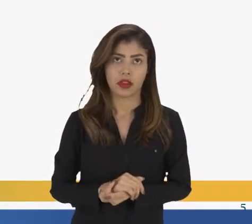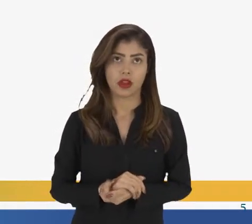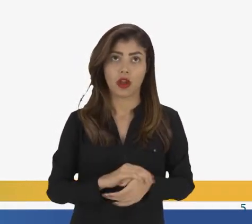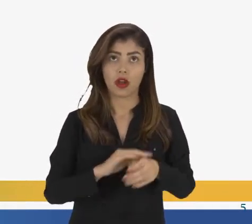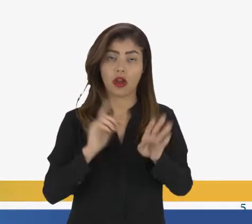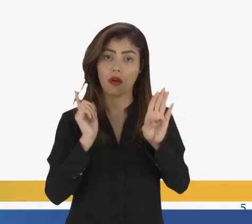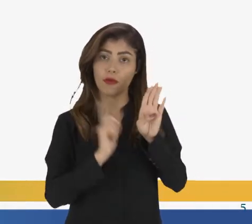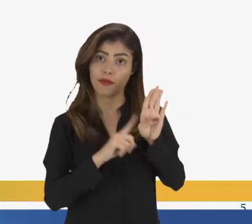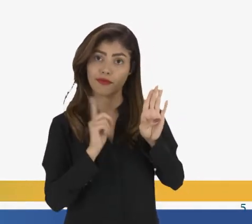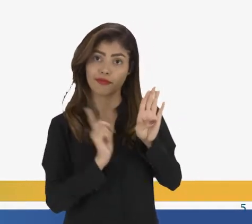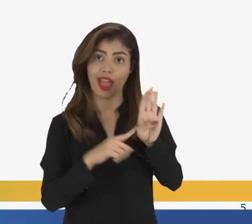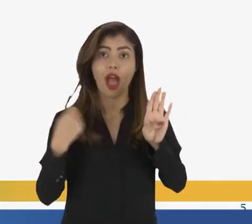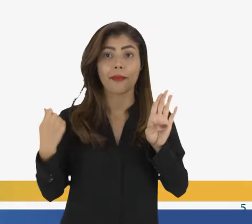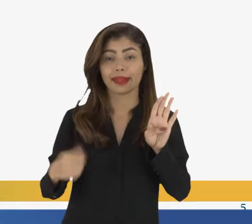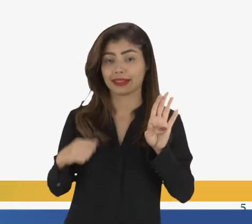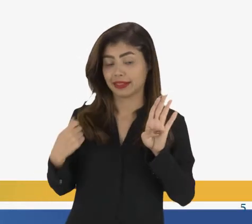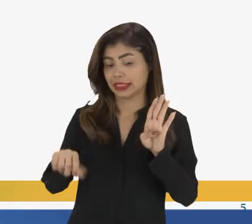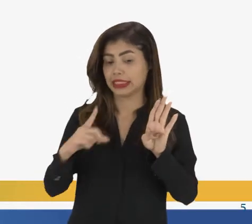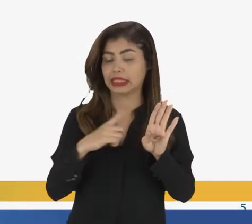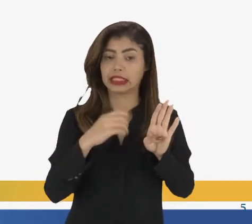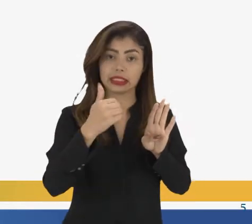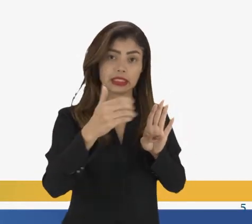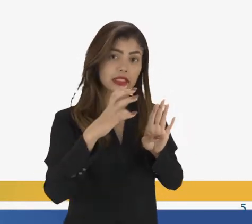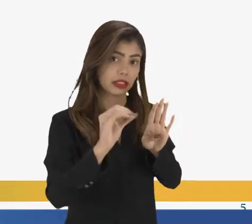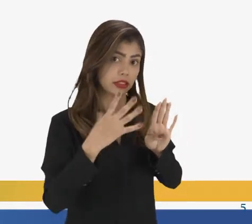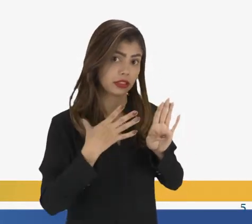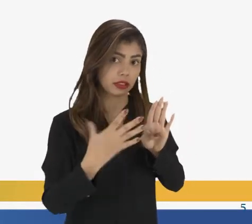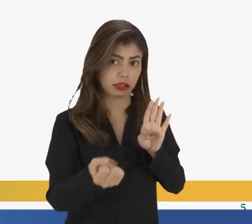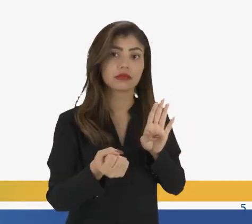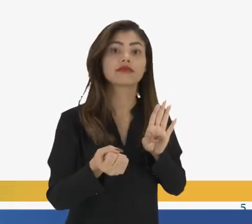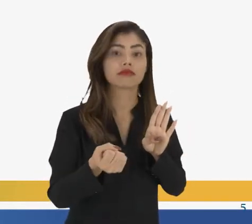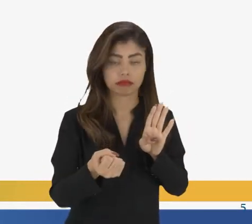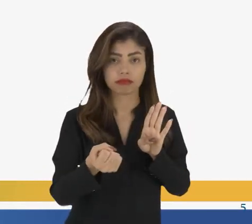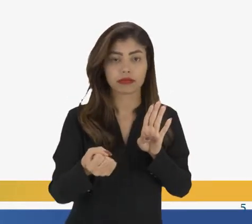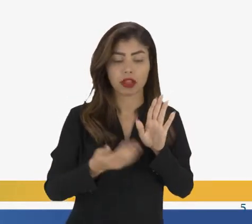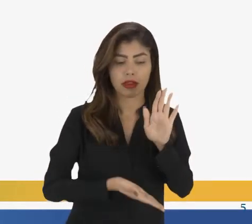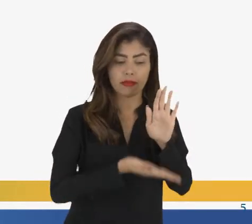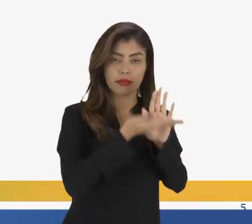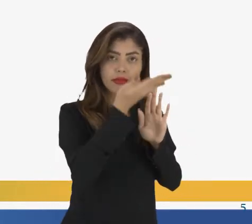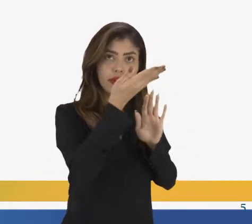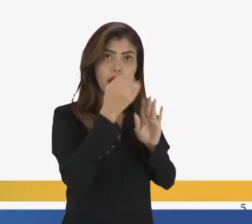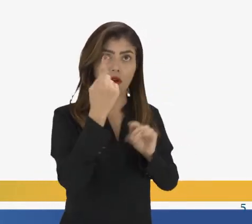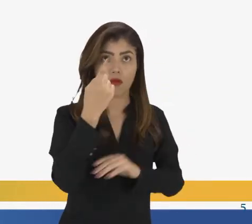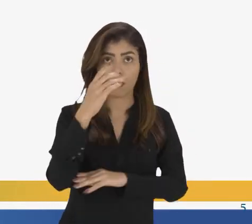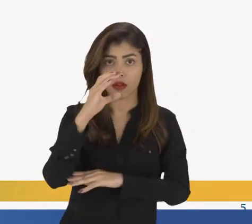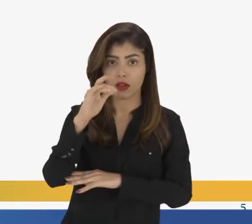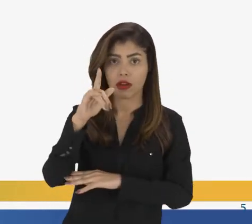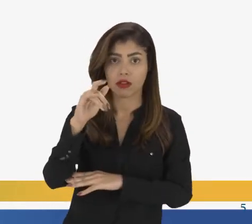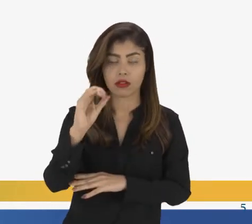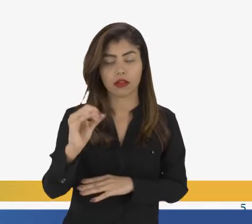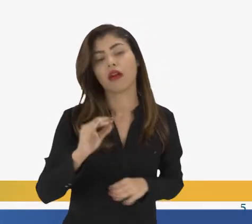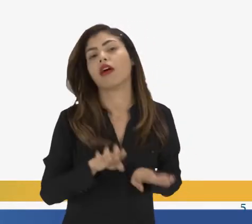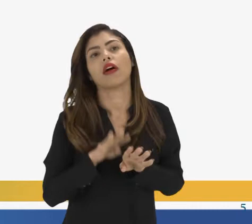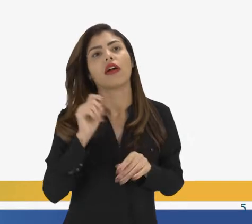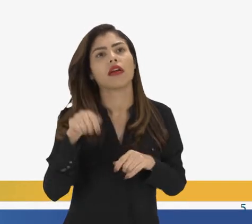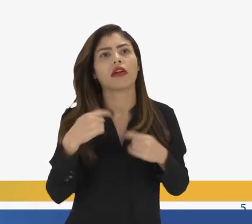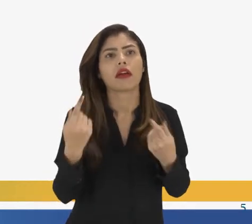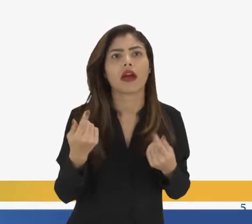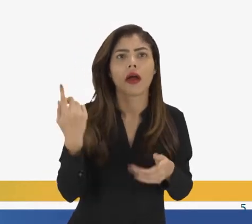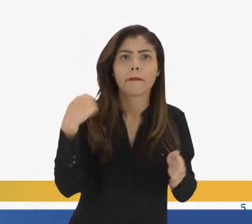cubo B, ele precisa receber 10 calorias para a sua temperatura variar 1 grau Celsius. Então,